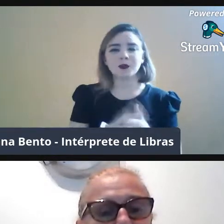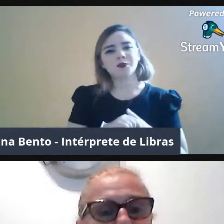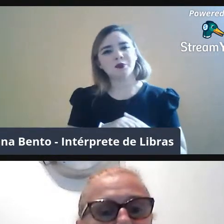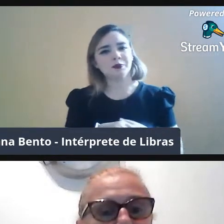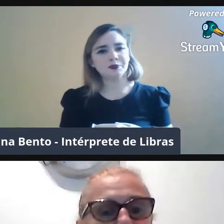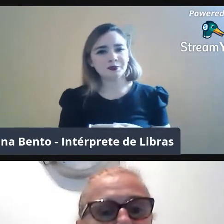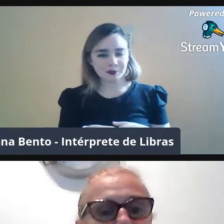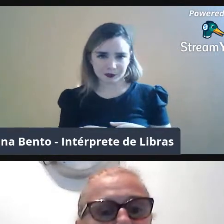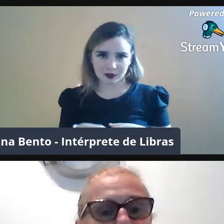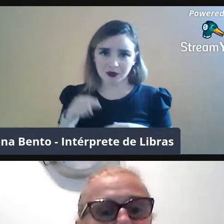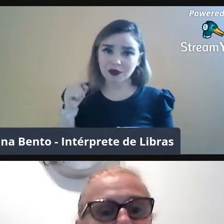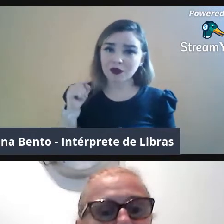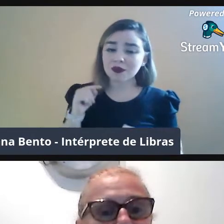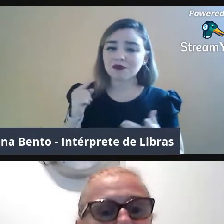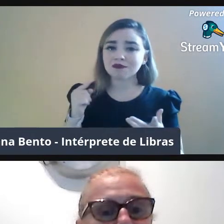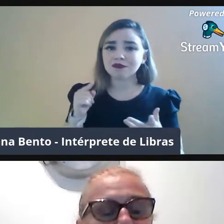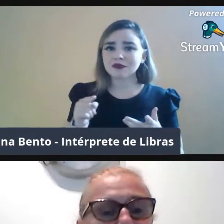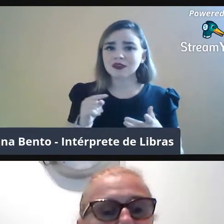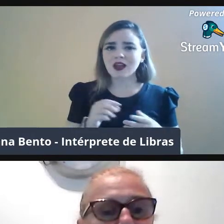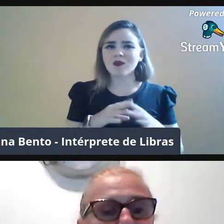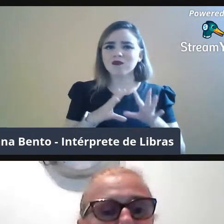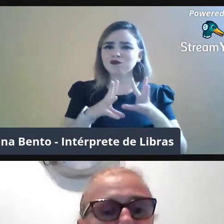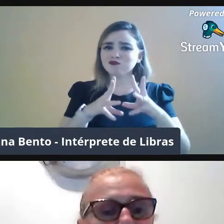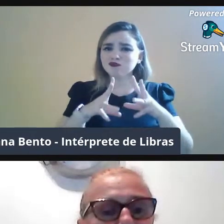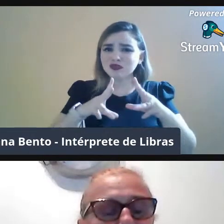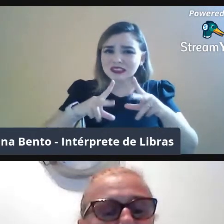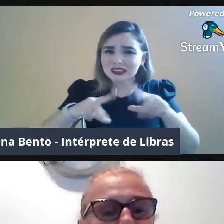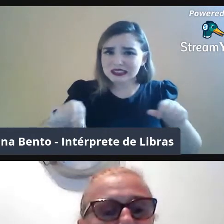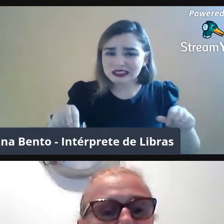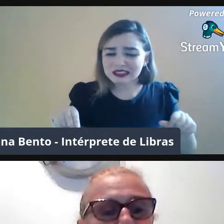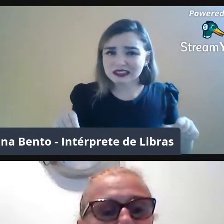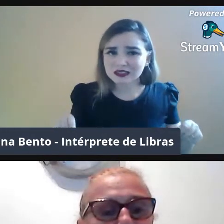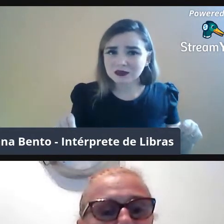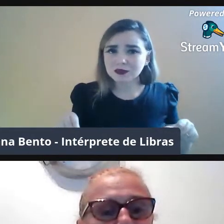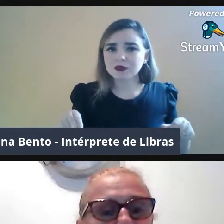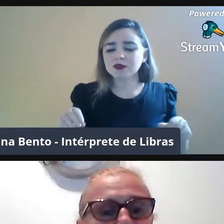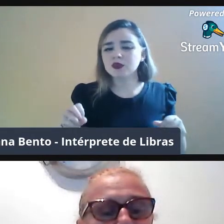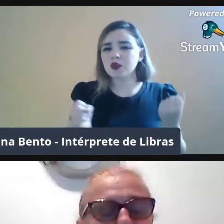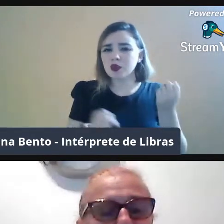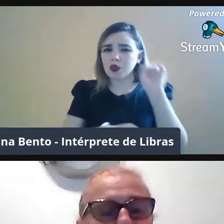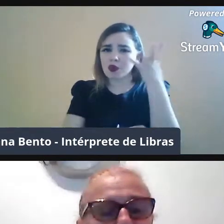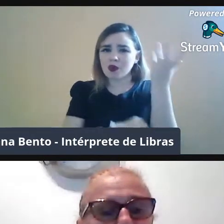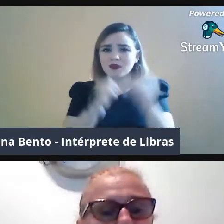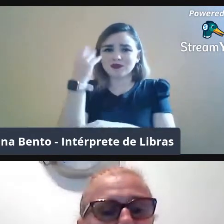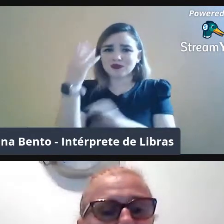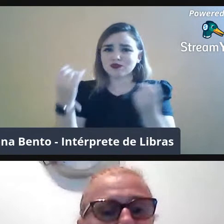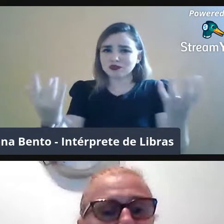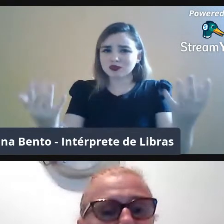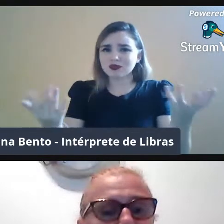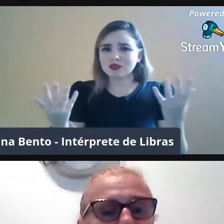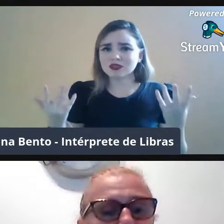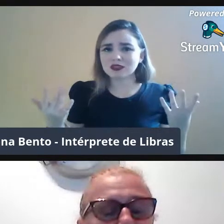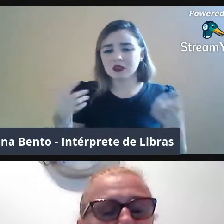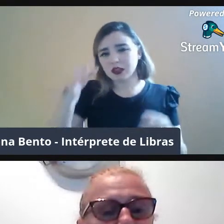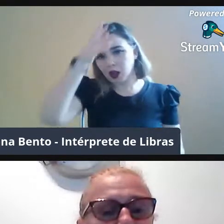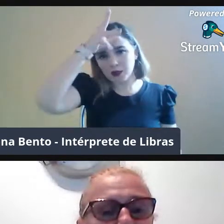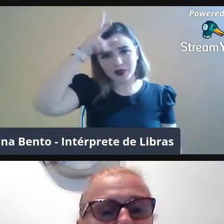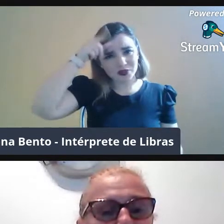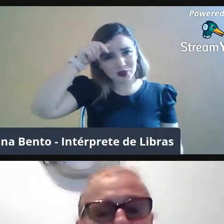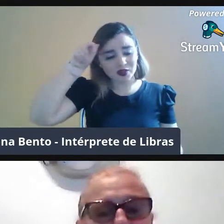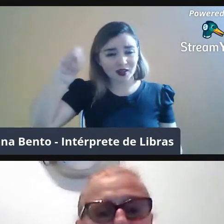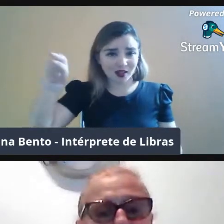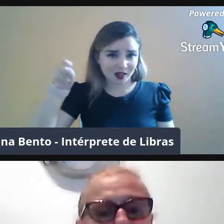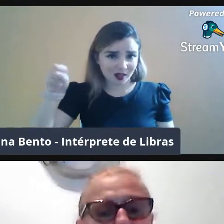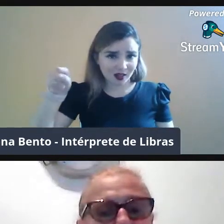você elimina a vegetação amazônica ou algumas áreas da